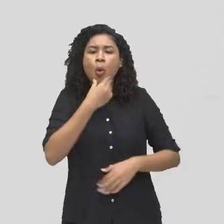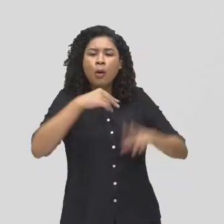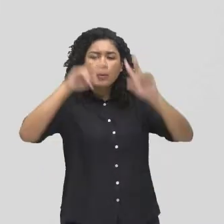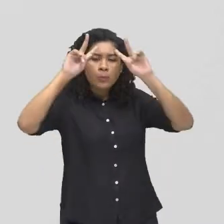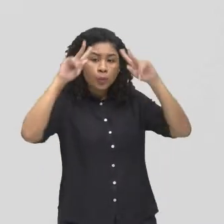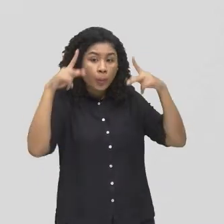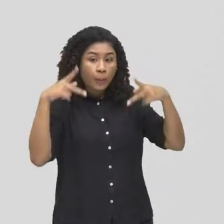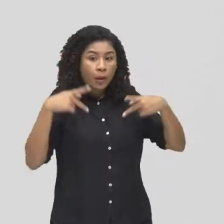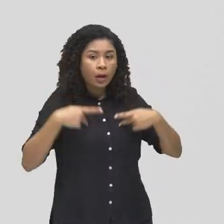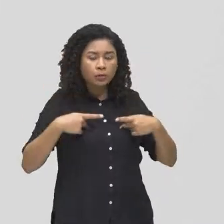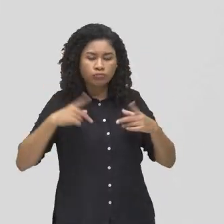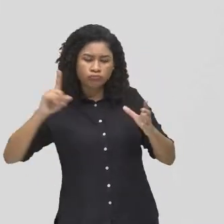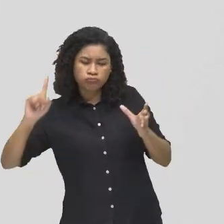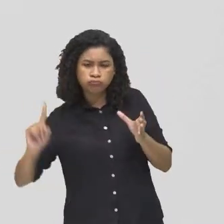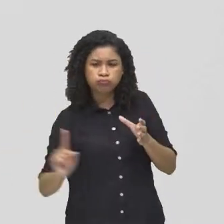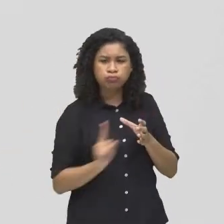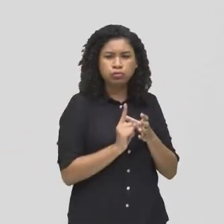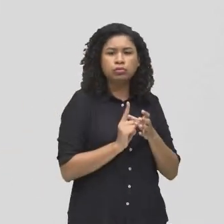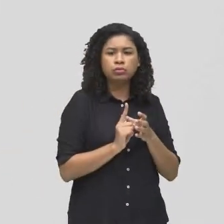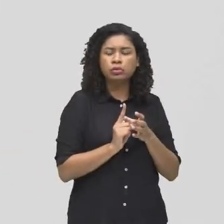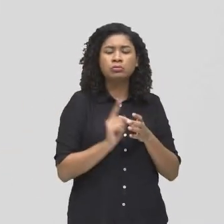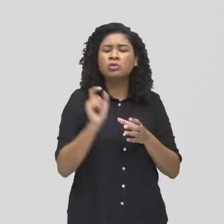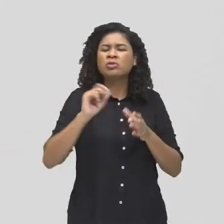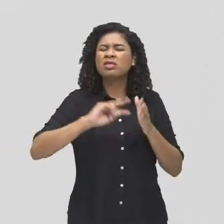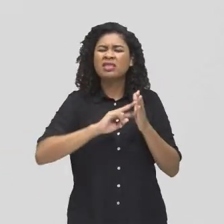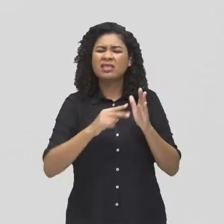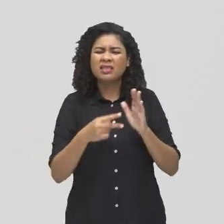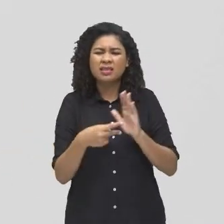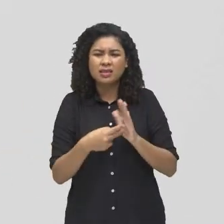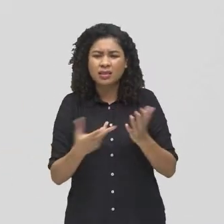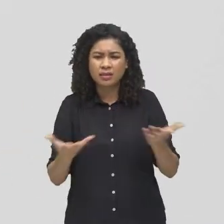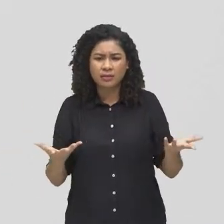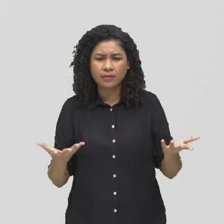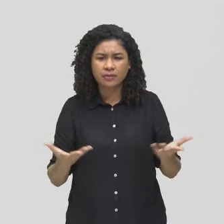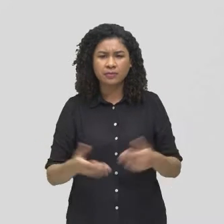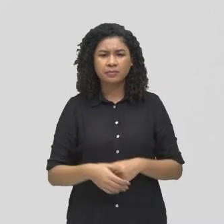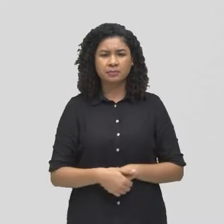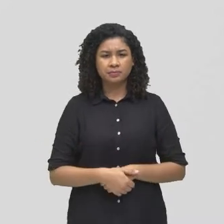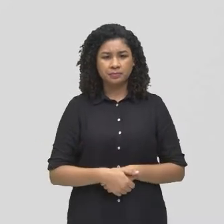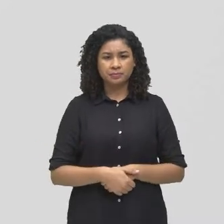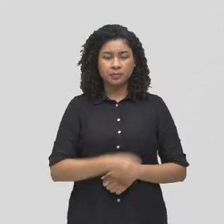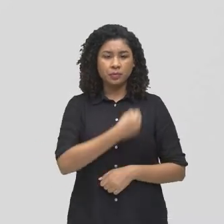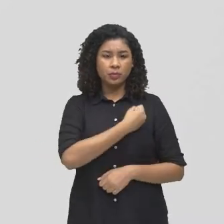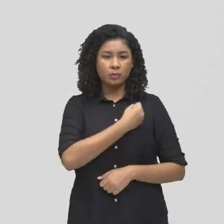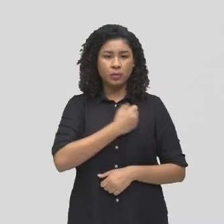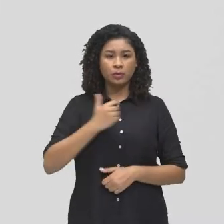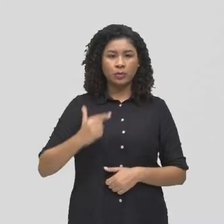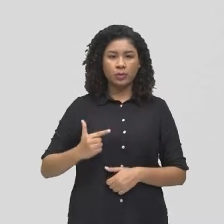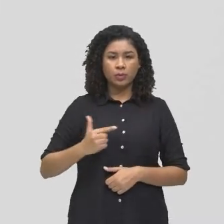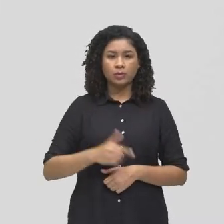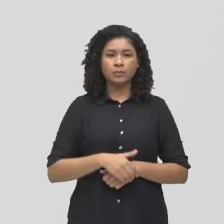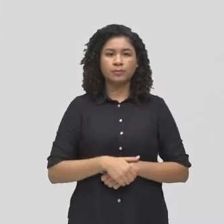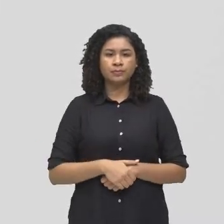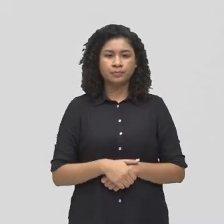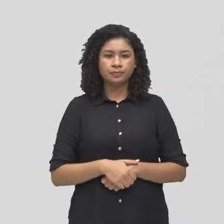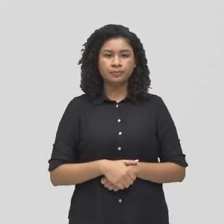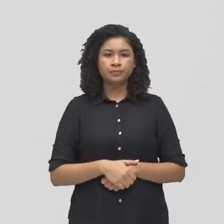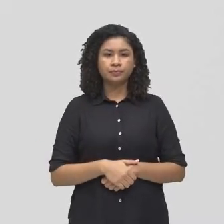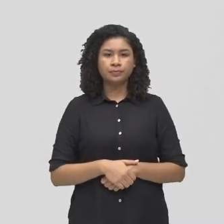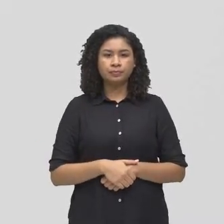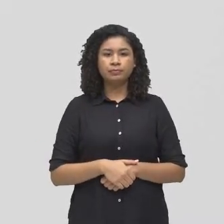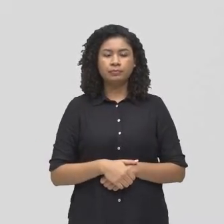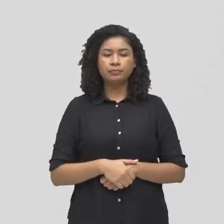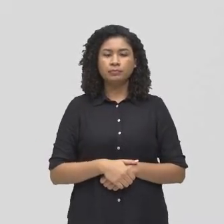sentido se afirma que o ser humano é também natureza? A questão número 2. A